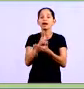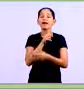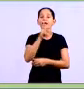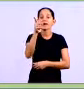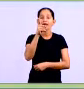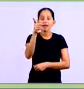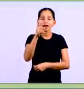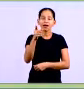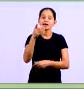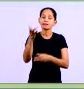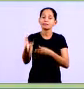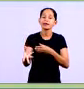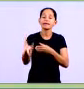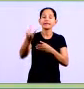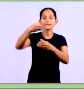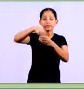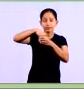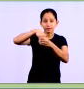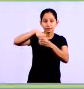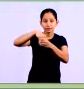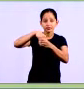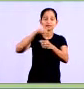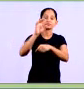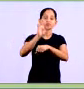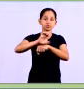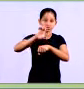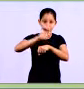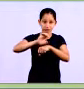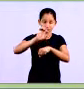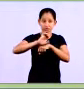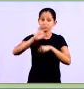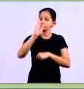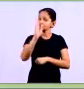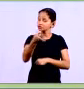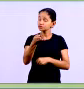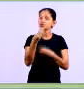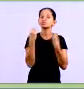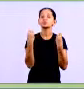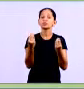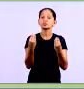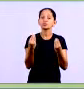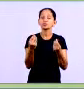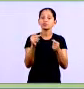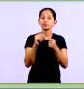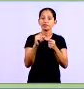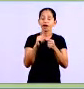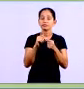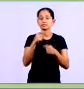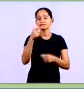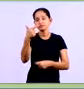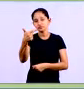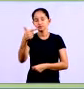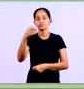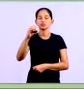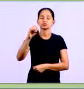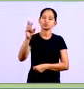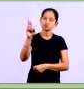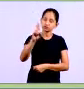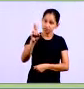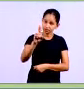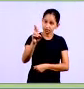que eu pago em trânsito, e aí se já tiver a disciplina de custo, o valor que eu pago em trânsito é um valor que agrega a